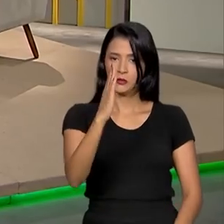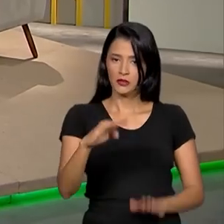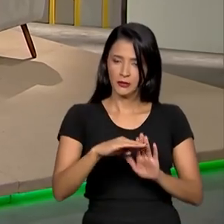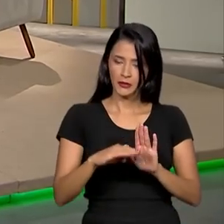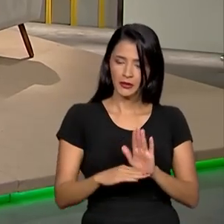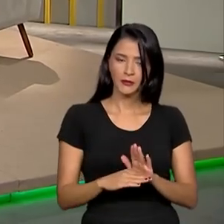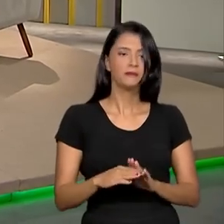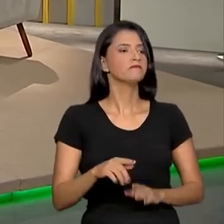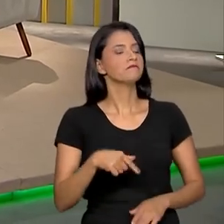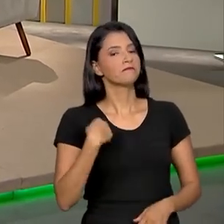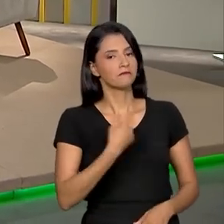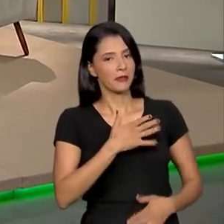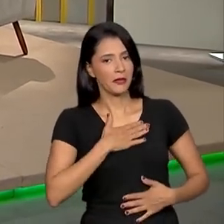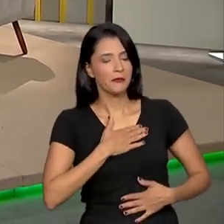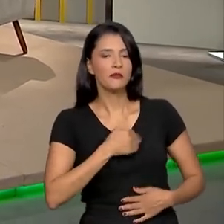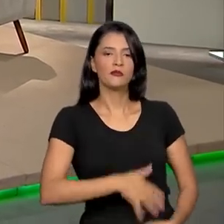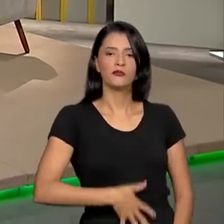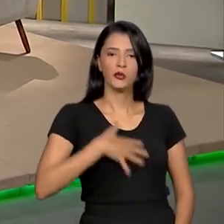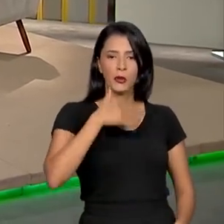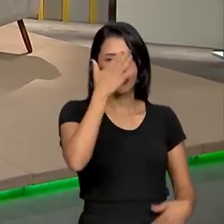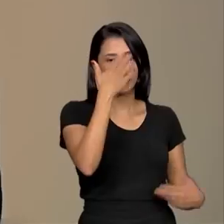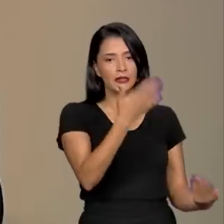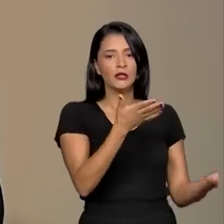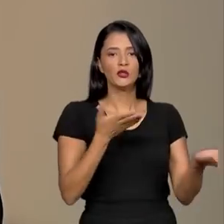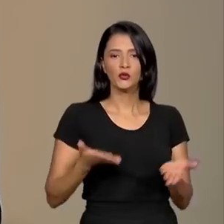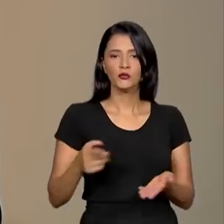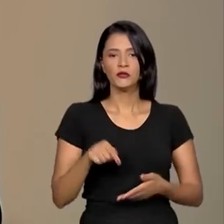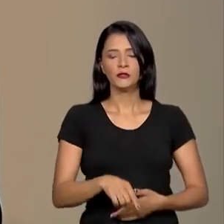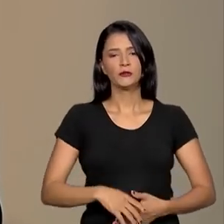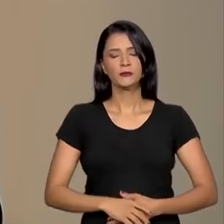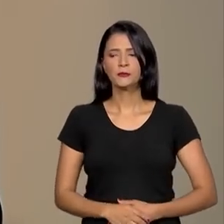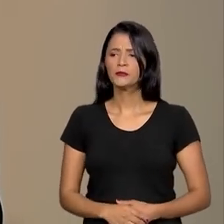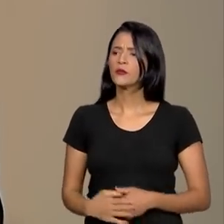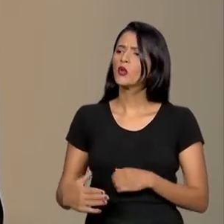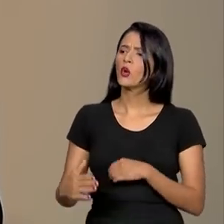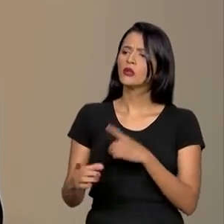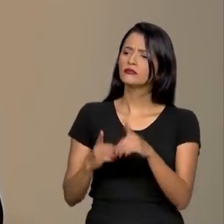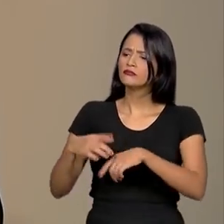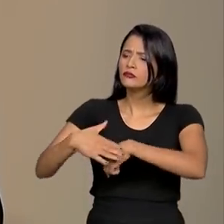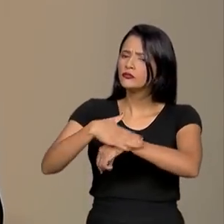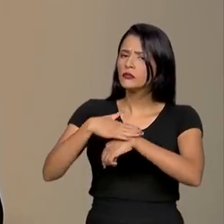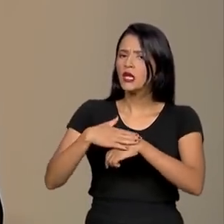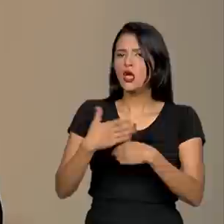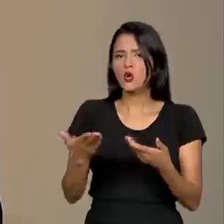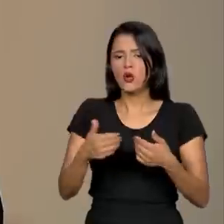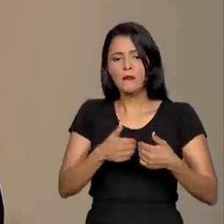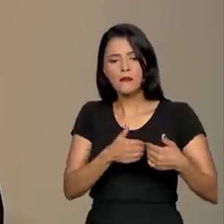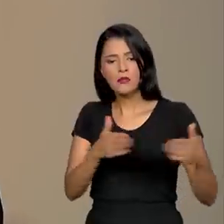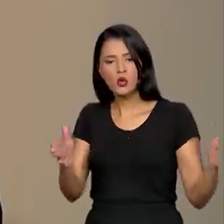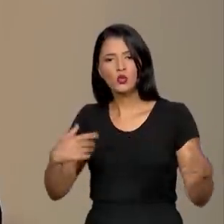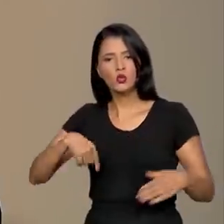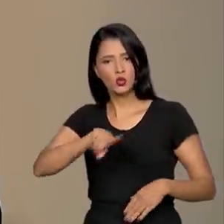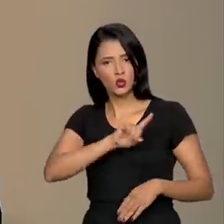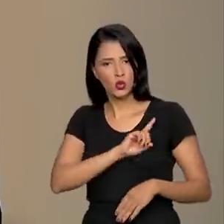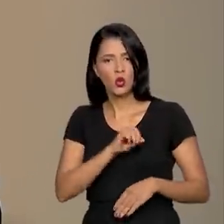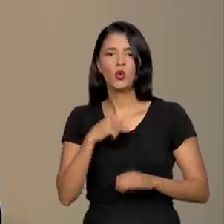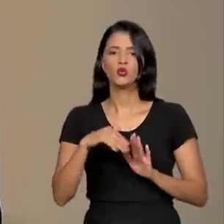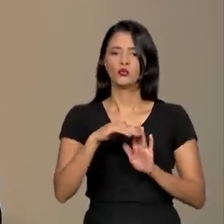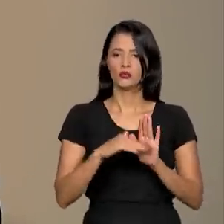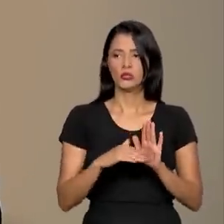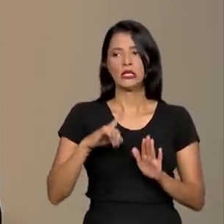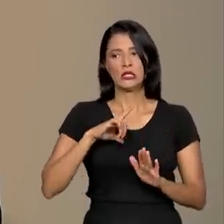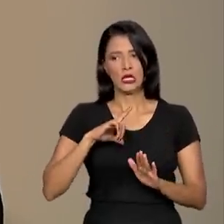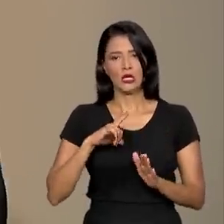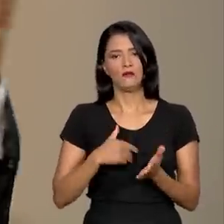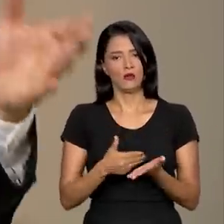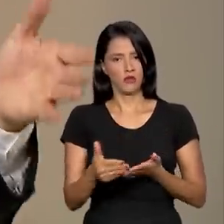mim é um privilégio, eu que agradeço o convite. Muito obrigado. Fazendo esse diálogo com a abertura aqui do nosso programa, houve então dois incêndios